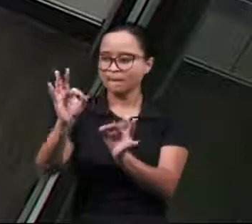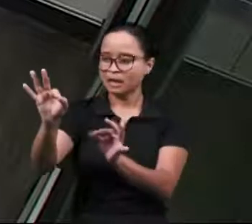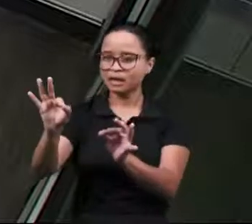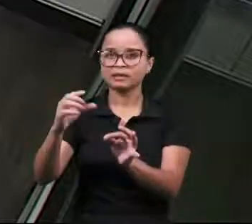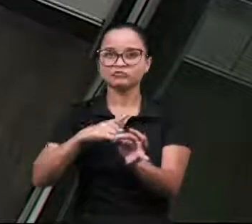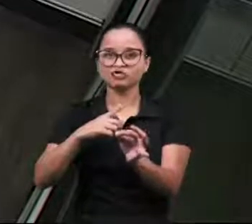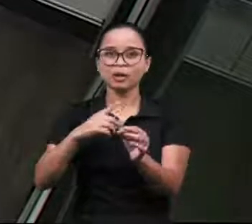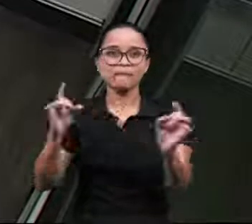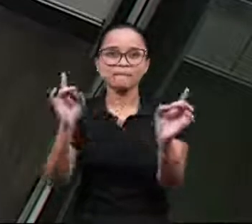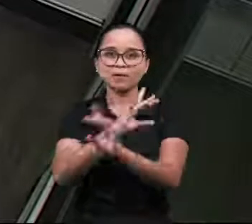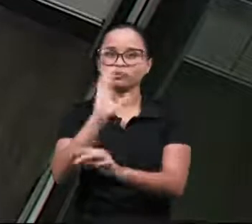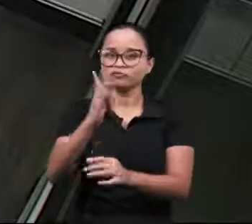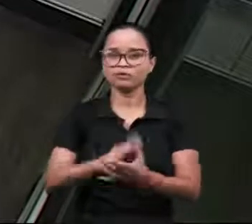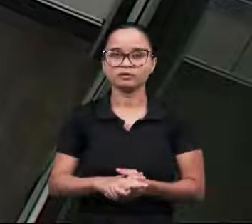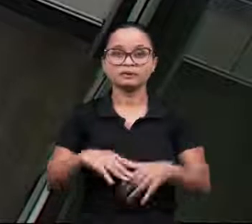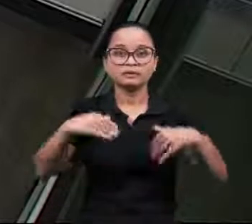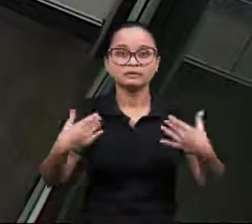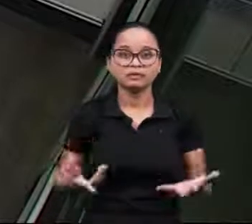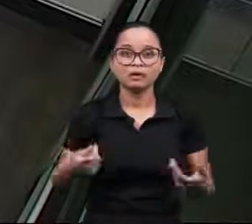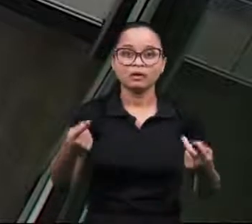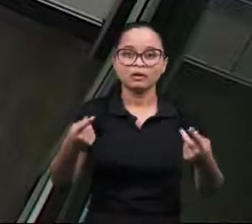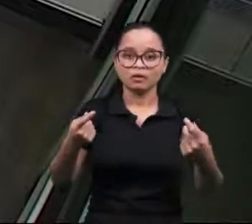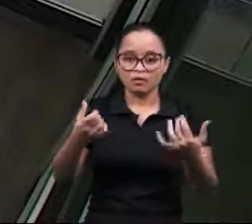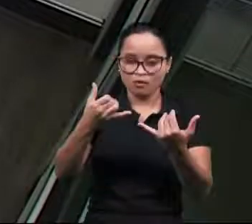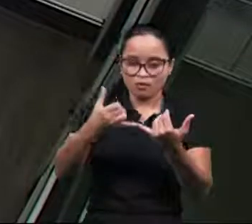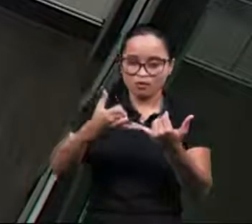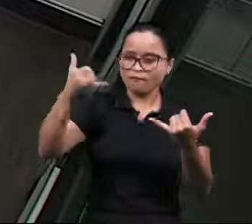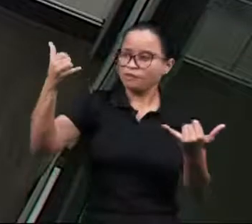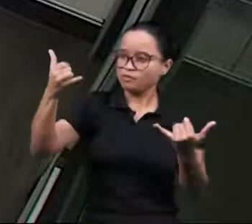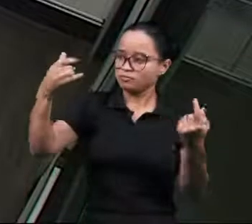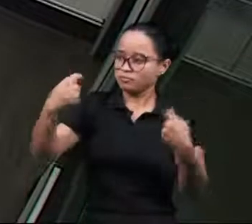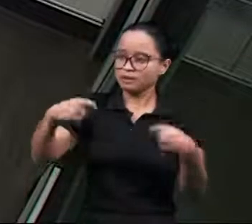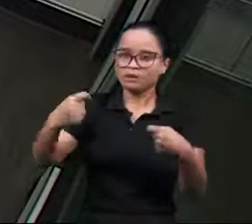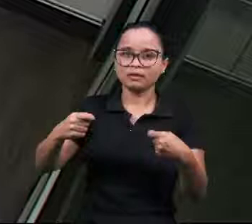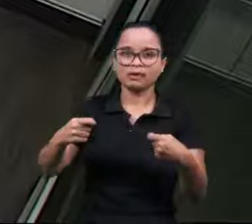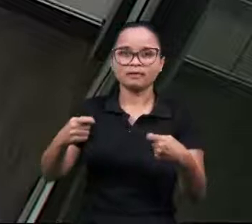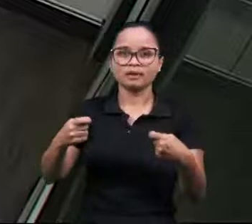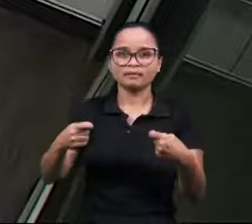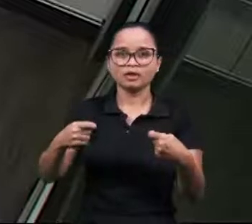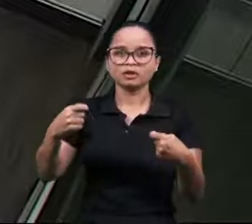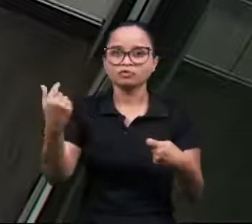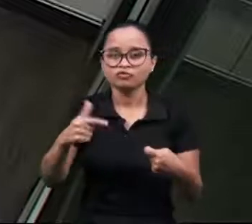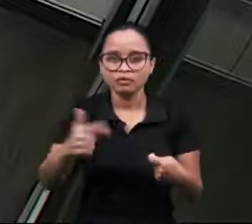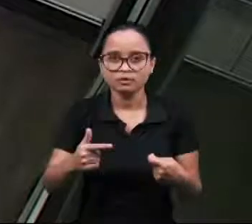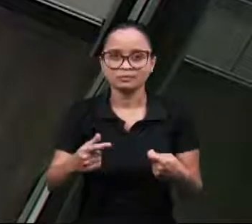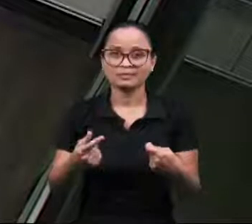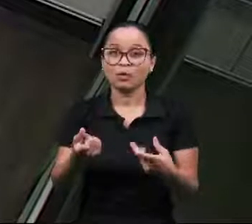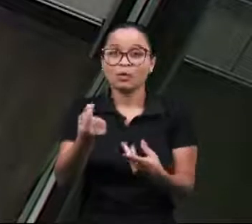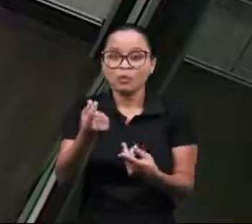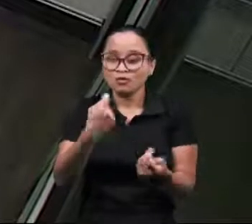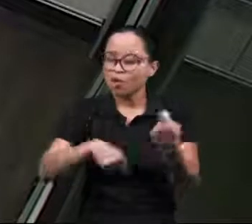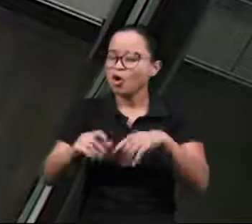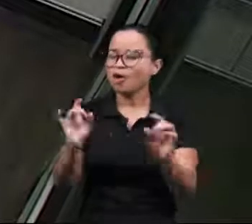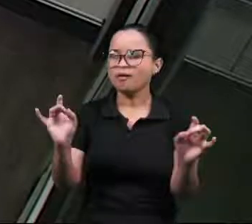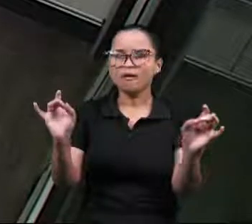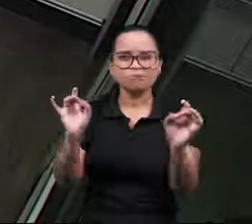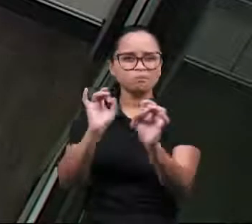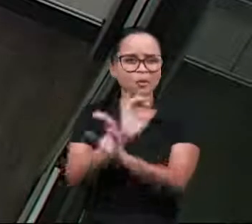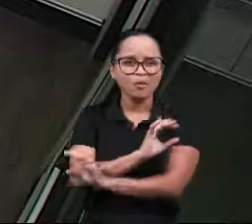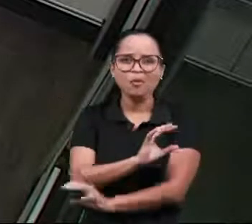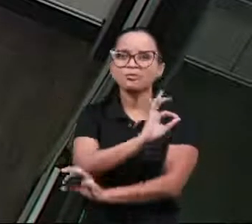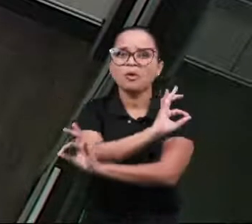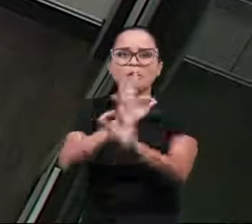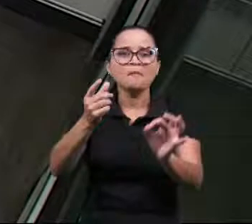um pedaço de fio que eu estou precisando, também não tinha. Então, altamente econômico. Tudo preparado. E eu